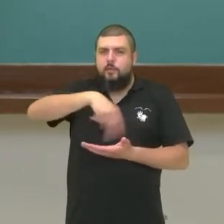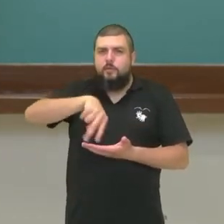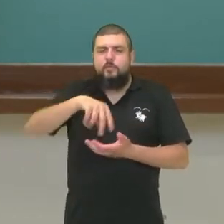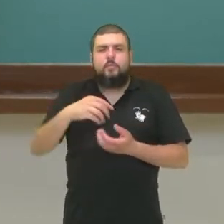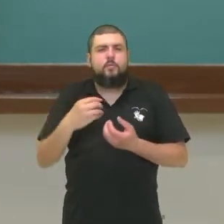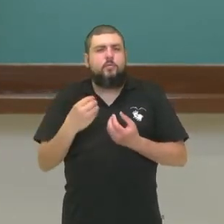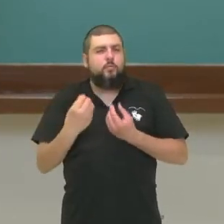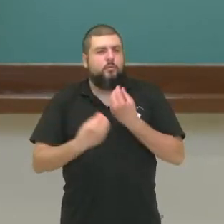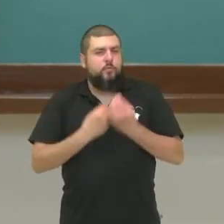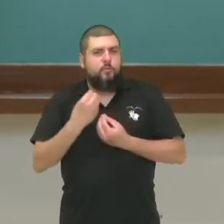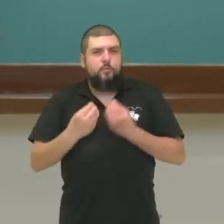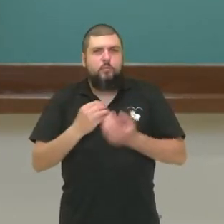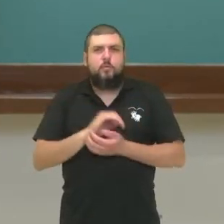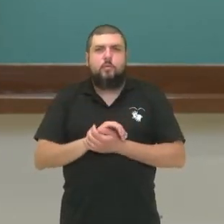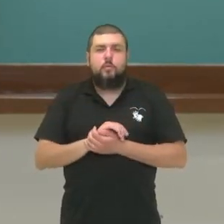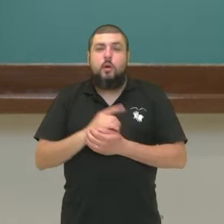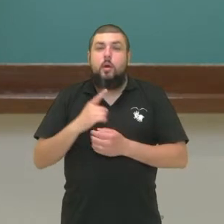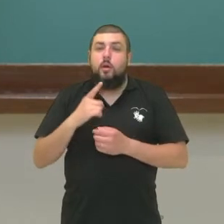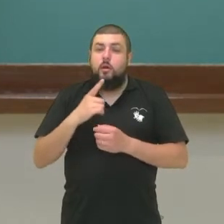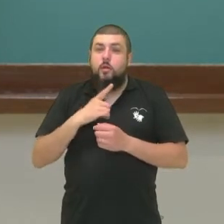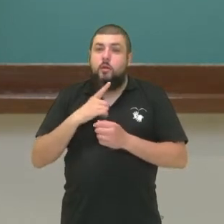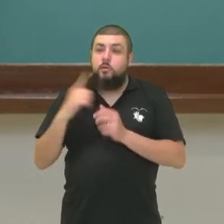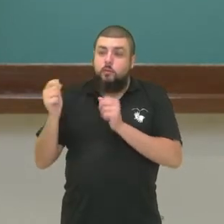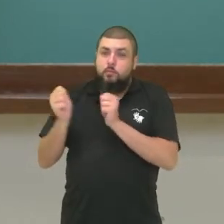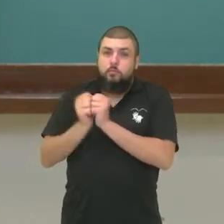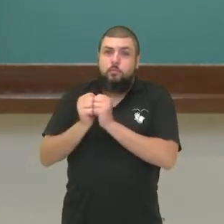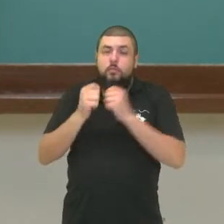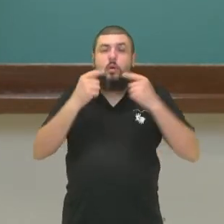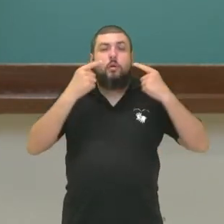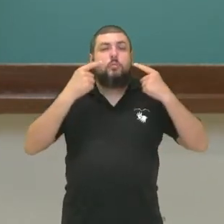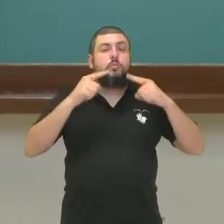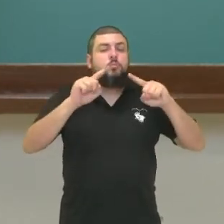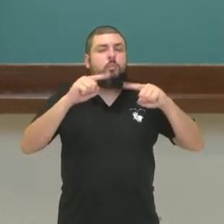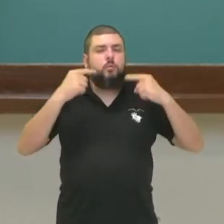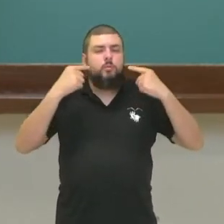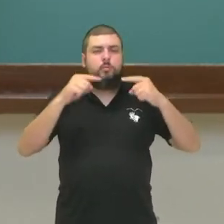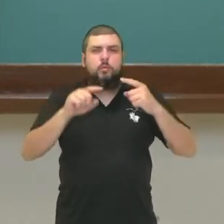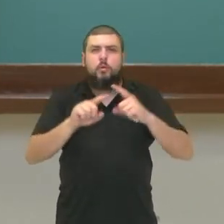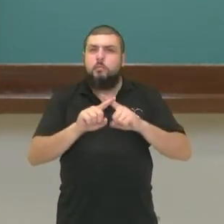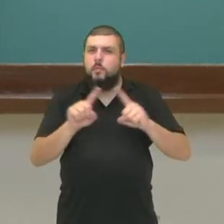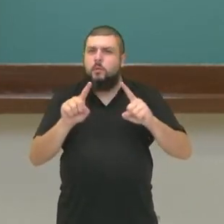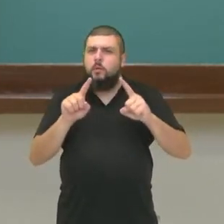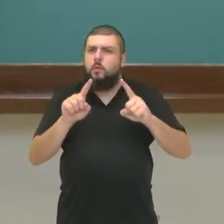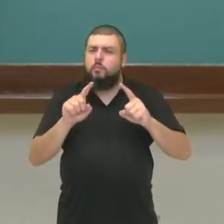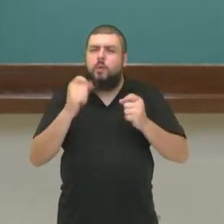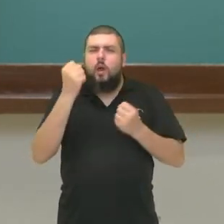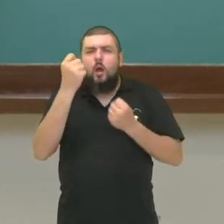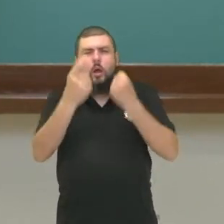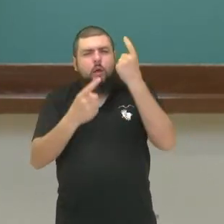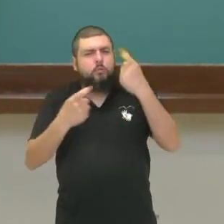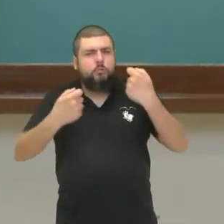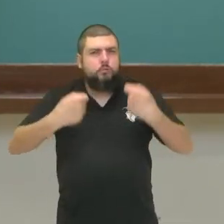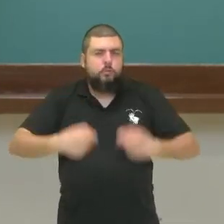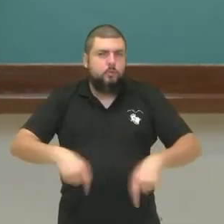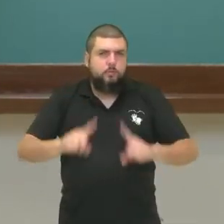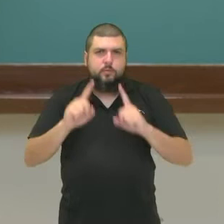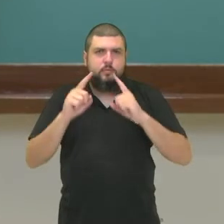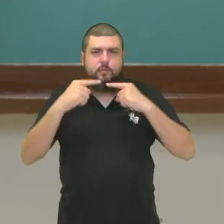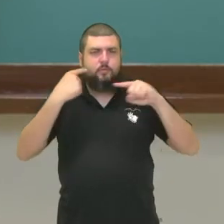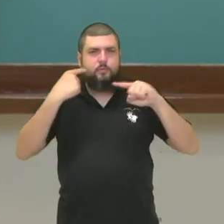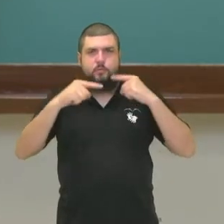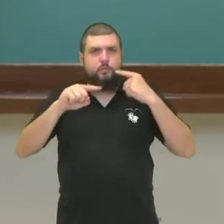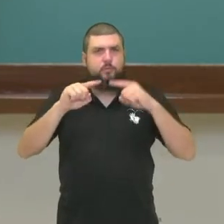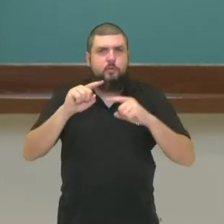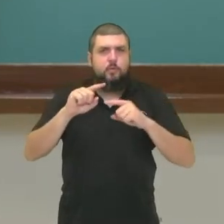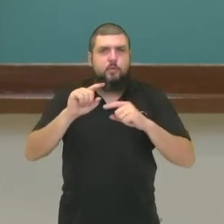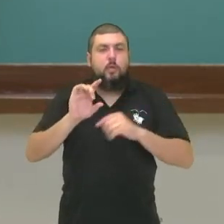normalmente ela acontece ao som de uma música, mas necessariamente a gente não precisa da música. A gente só precisa de uma